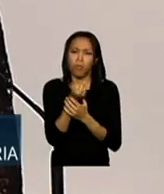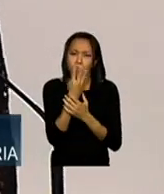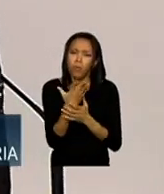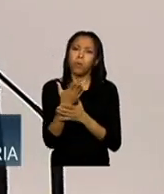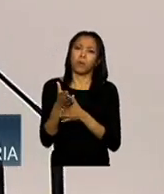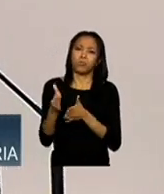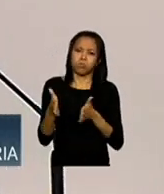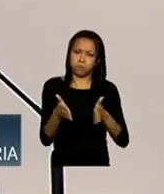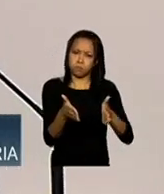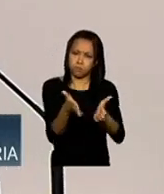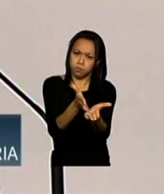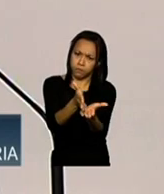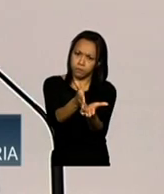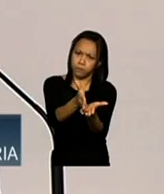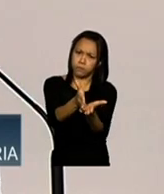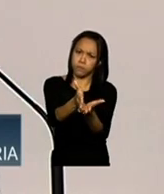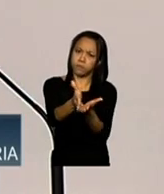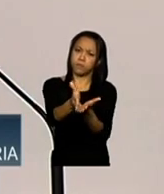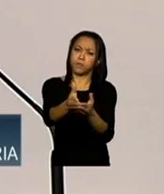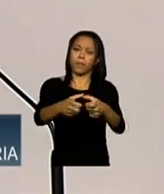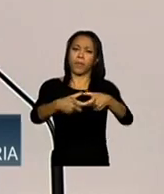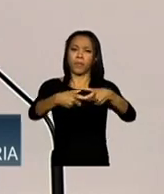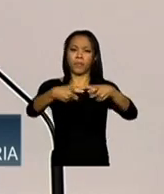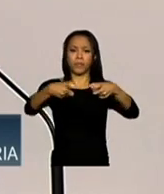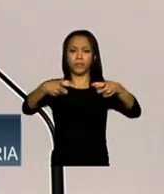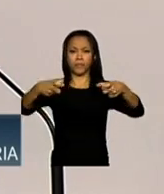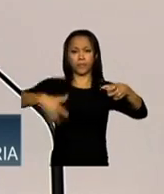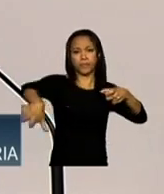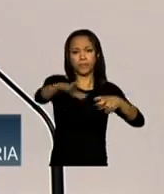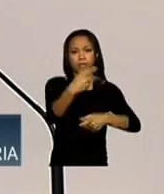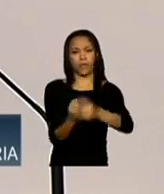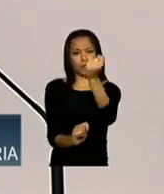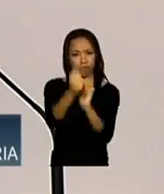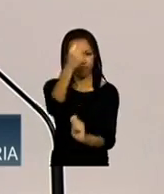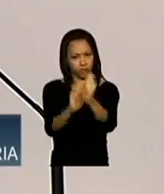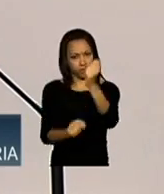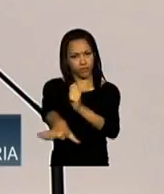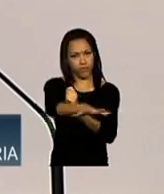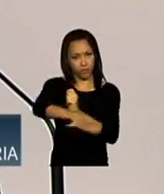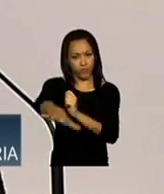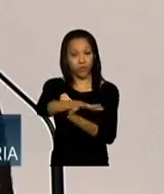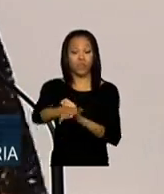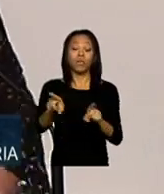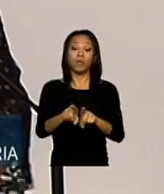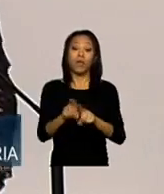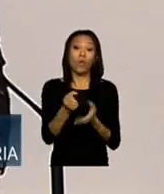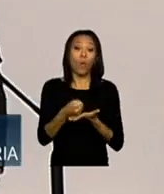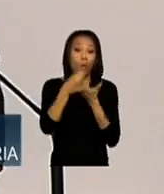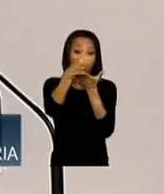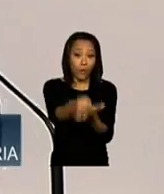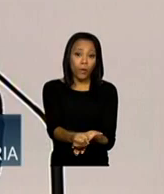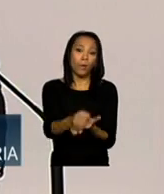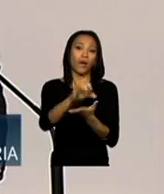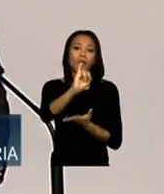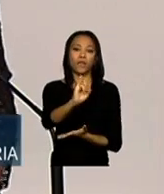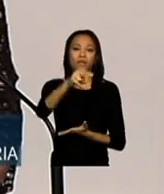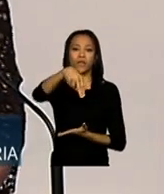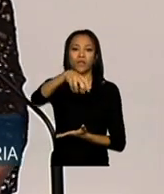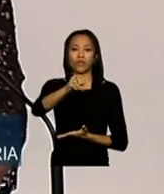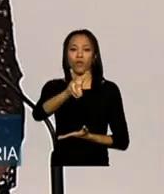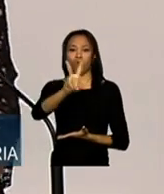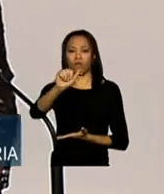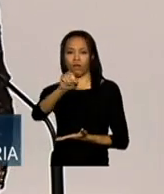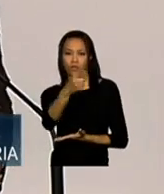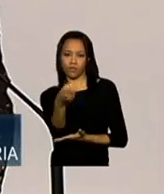trajetória sustentada de crescimento da produção industrial. O apoio à inovação, por outro lado, recebeu